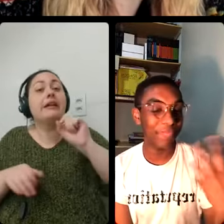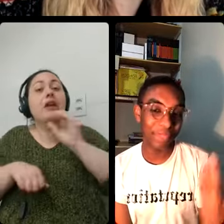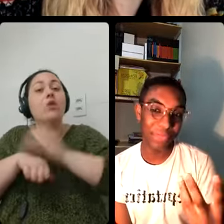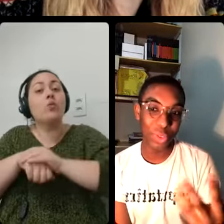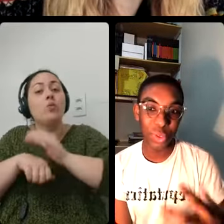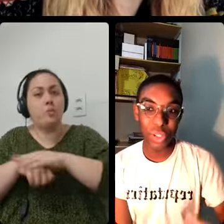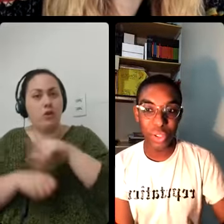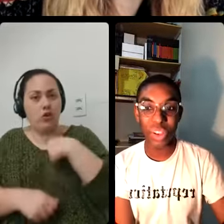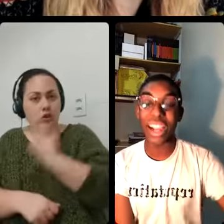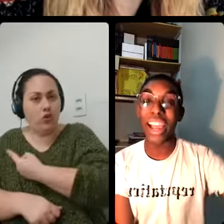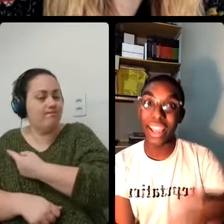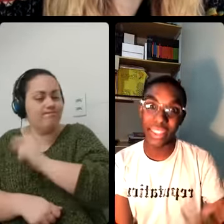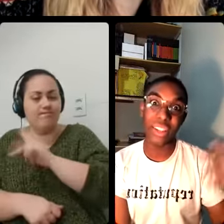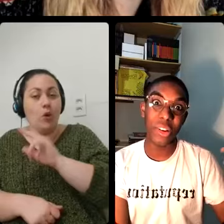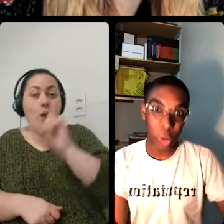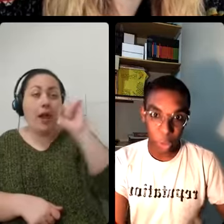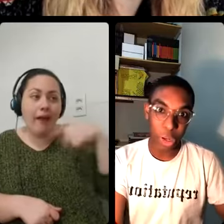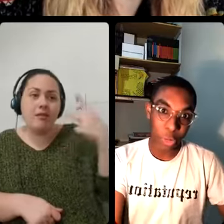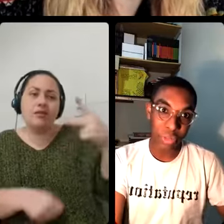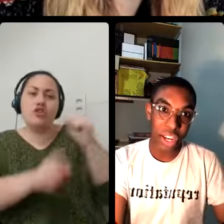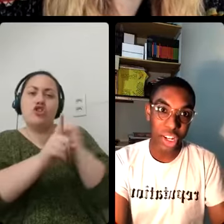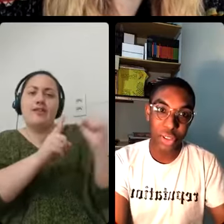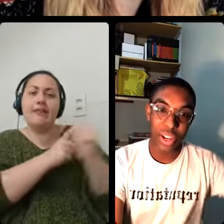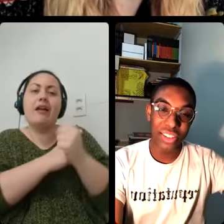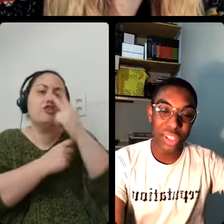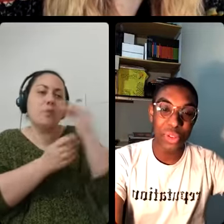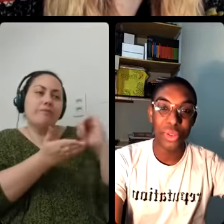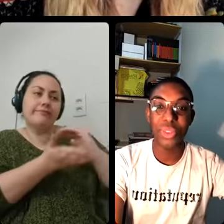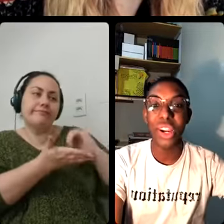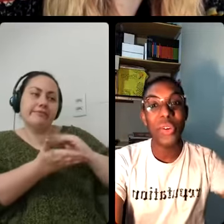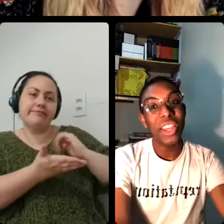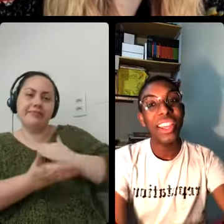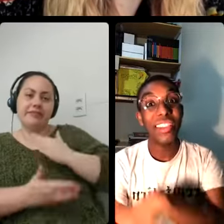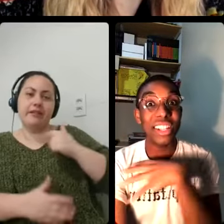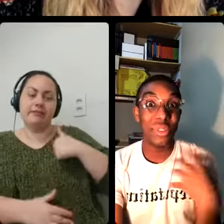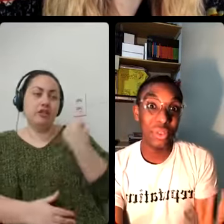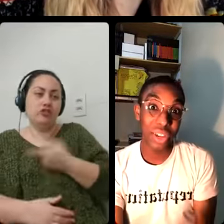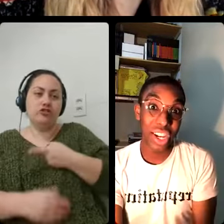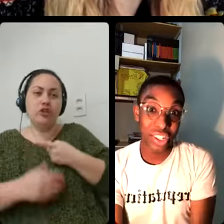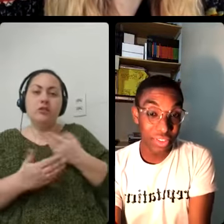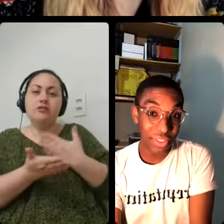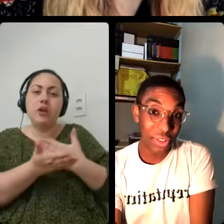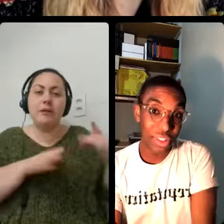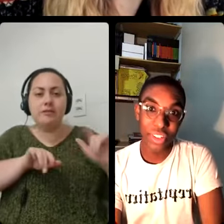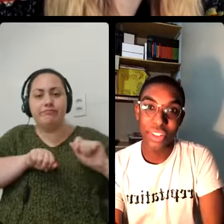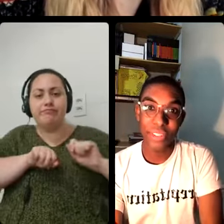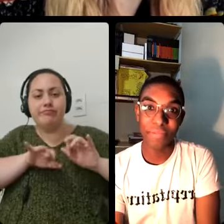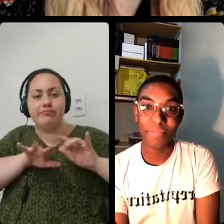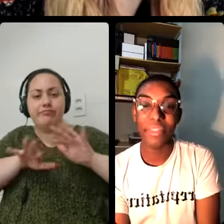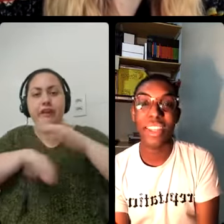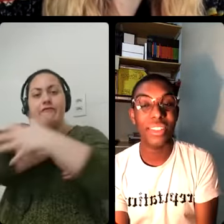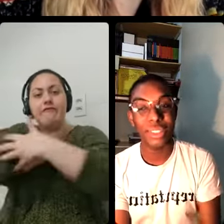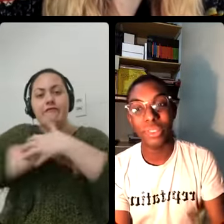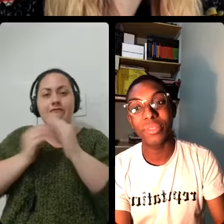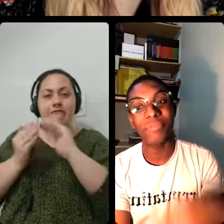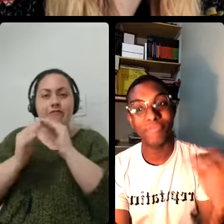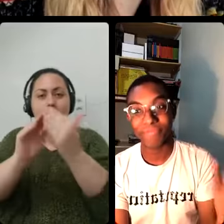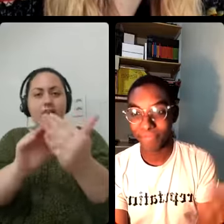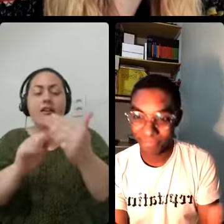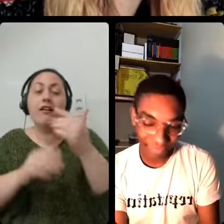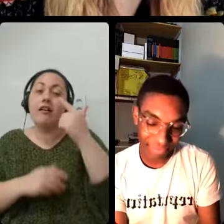Então, tudo isso acarreta, obviamente, no racismo estrutural e na estrutura que a gente vive hoje, né?